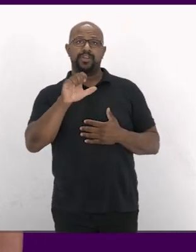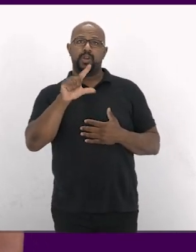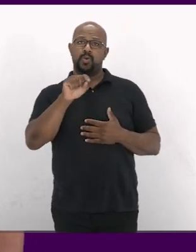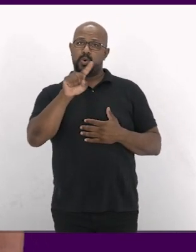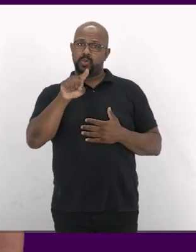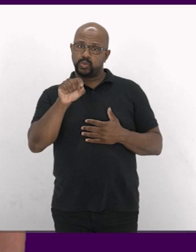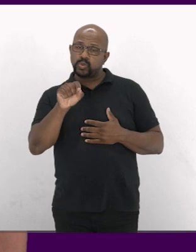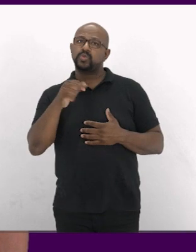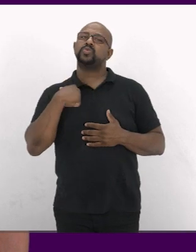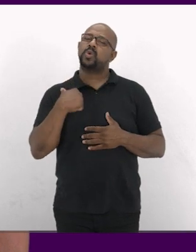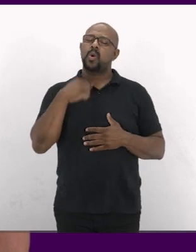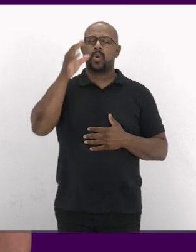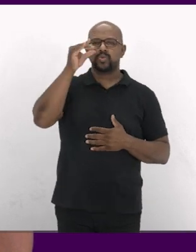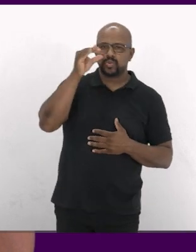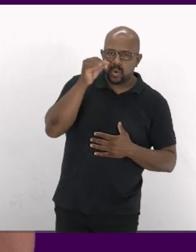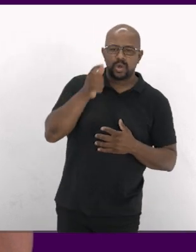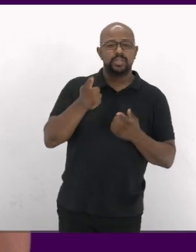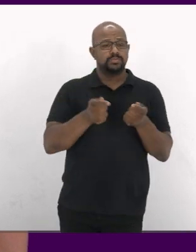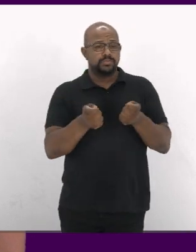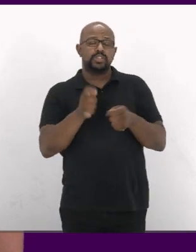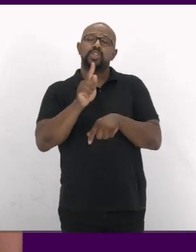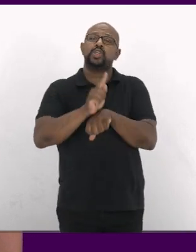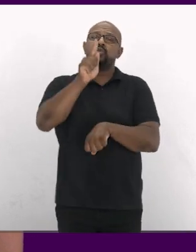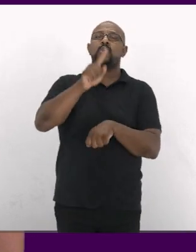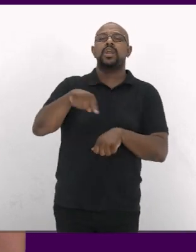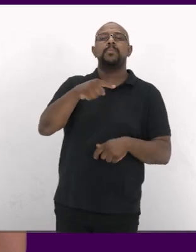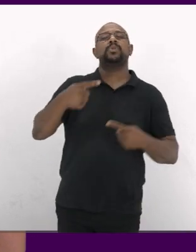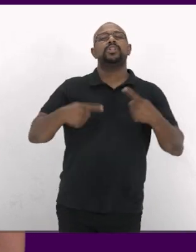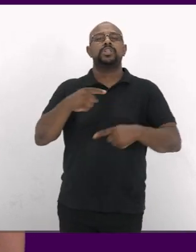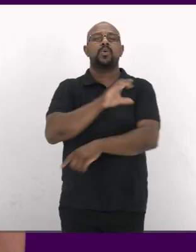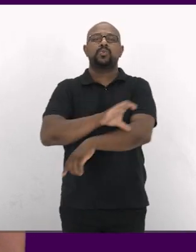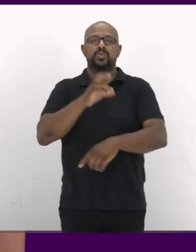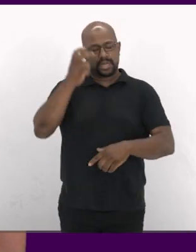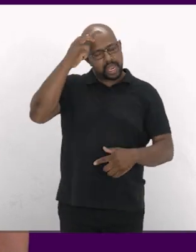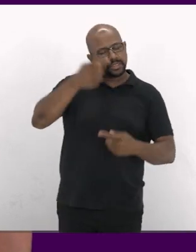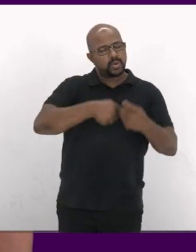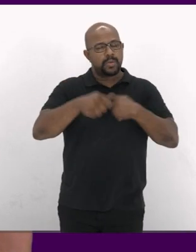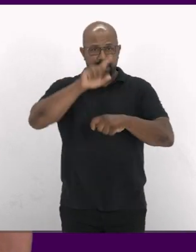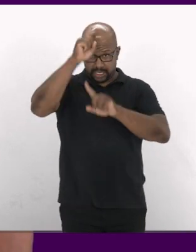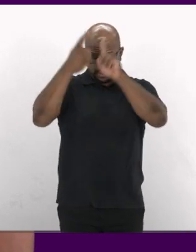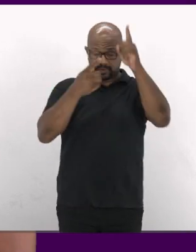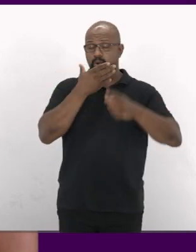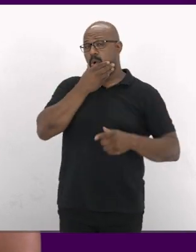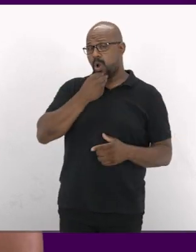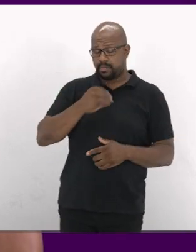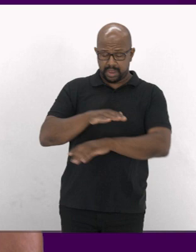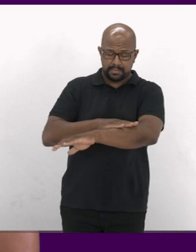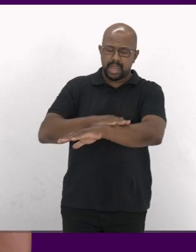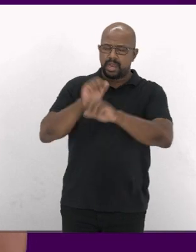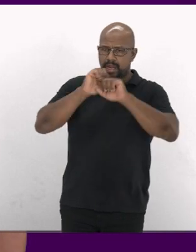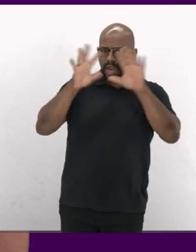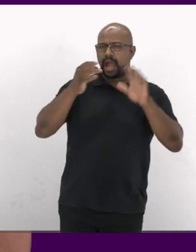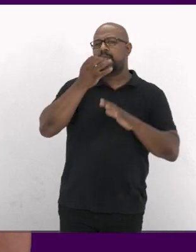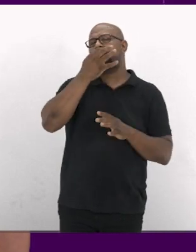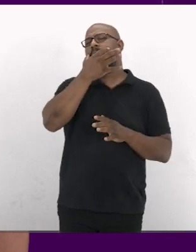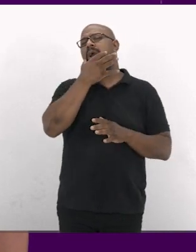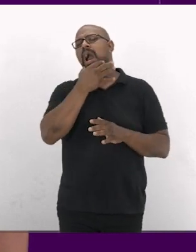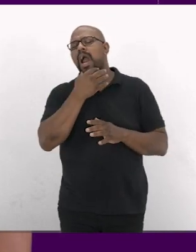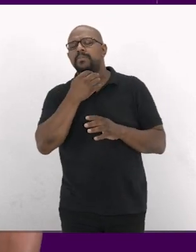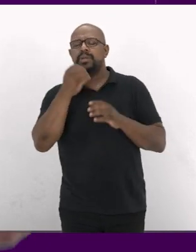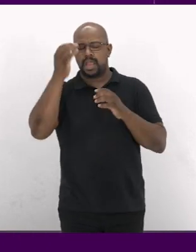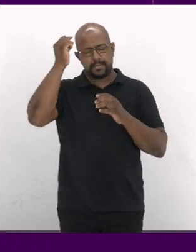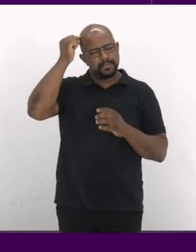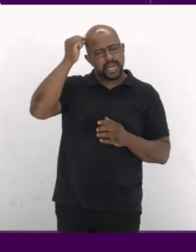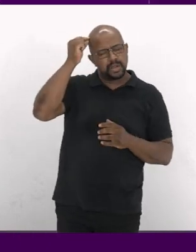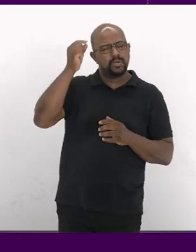Veloso, consultor e gestor em políticas culturais e economia criativa. Sou um homem de pele clara, barba e